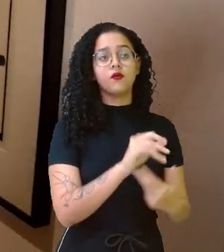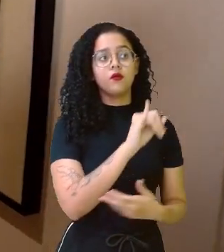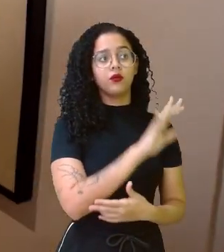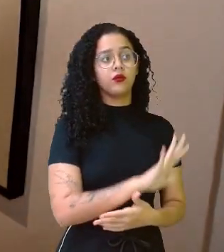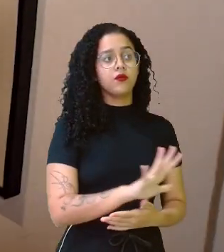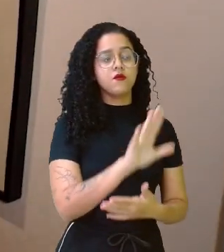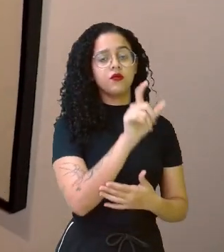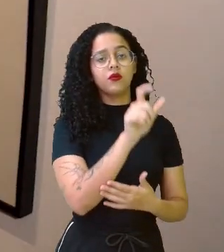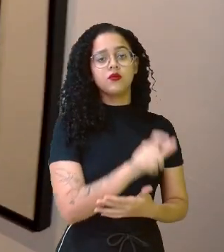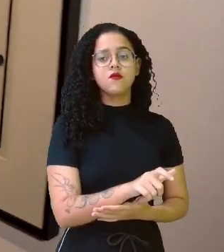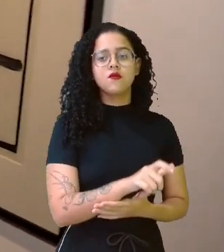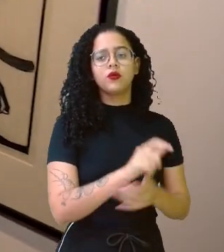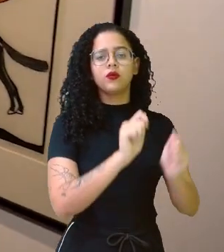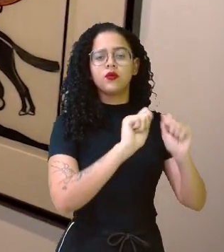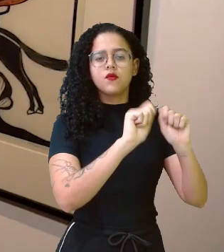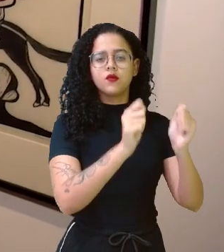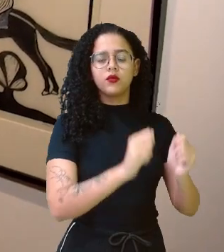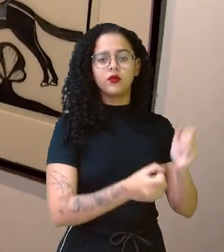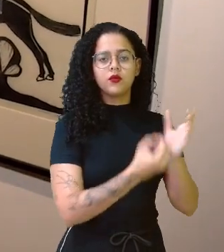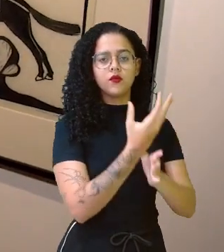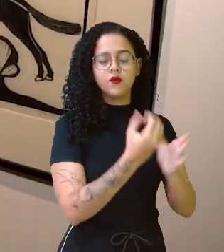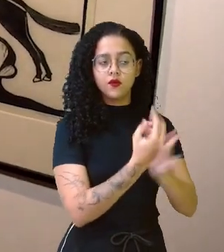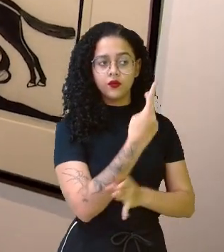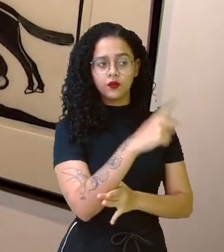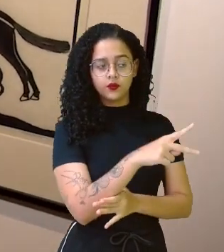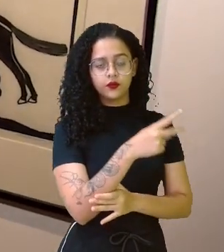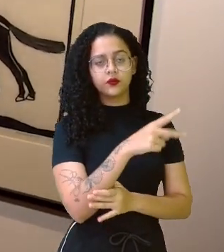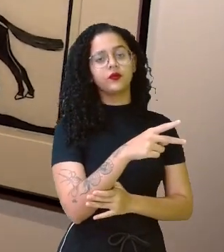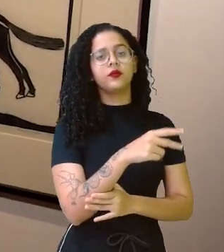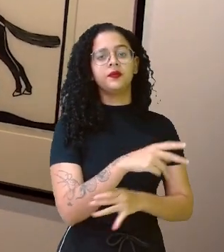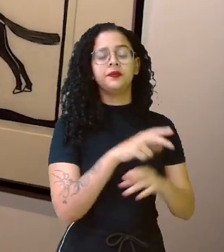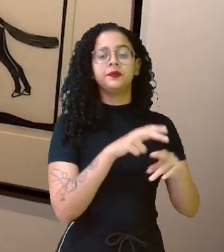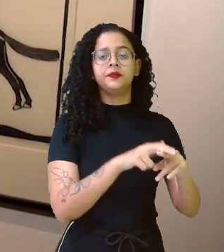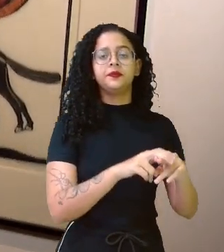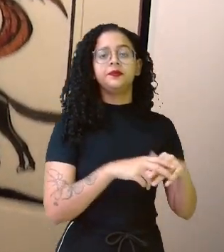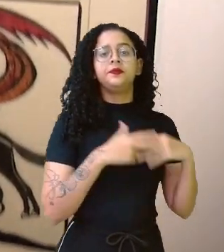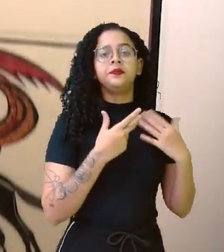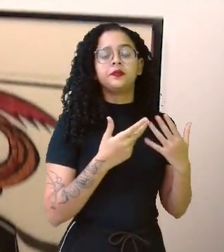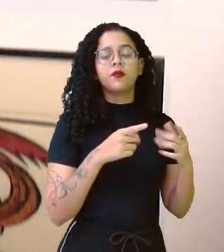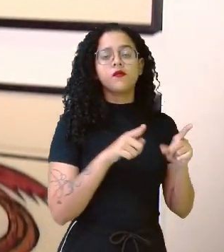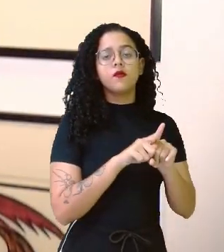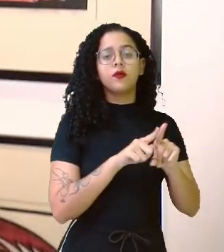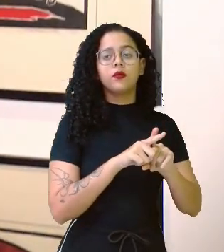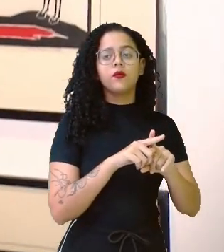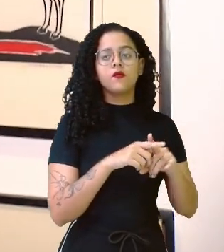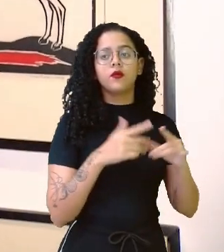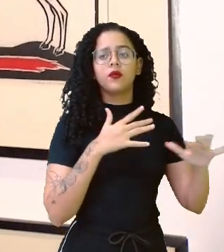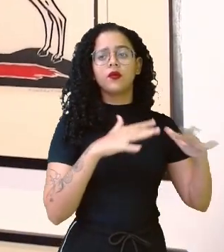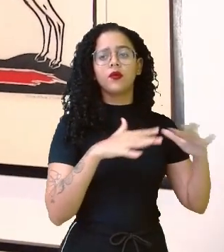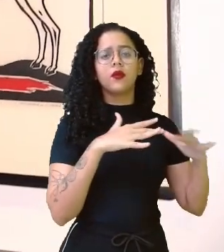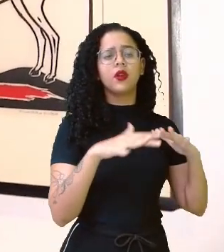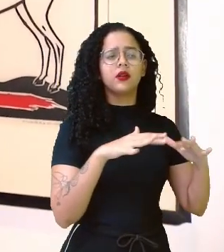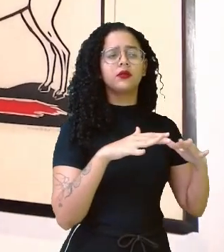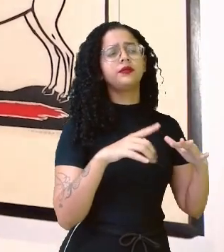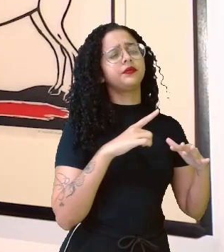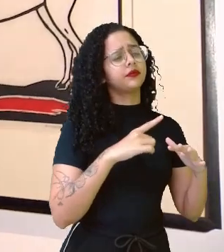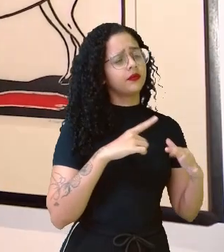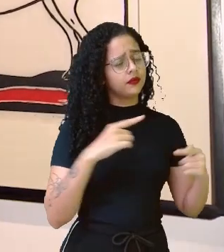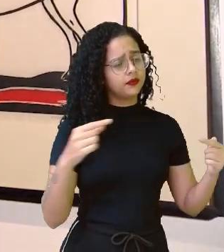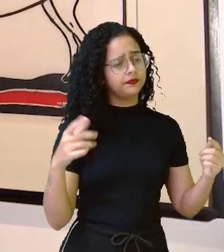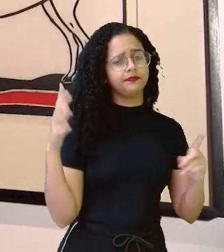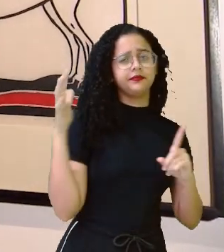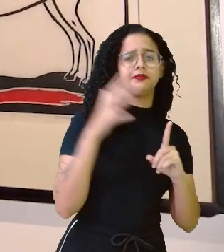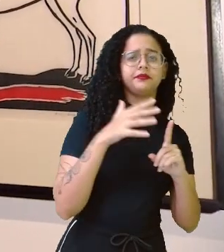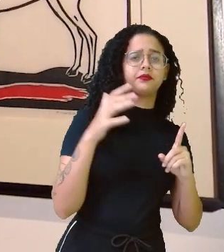do Samico, as obras dele, Sim, né? sim, sim. Por conta de que o movimento armorial também vem nessa esteira do modernismo,